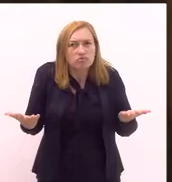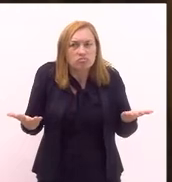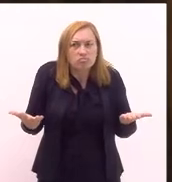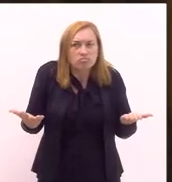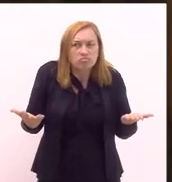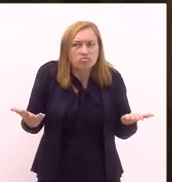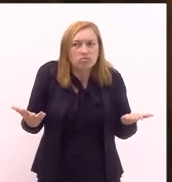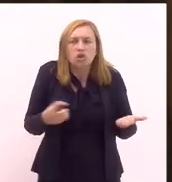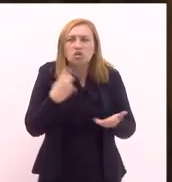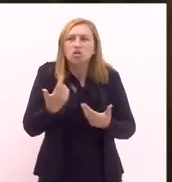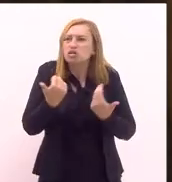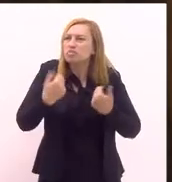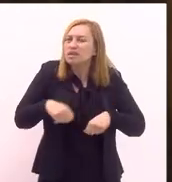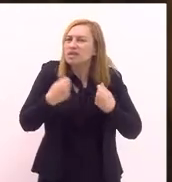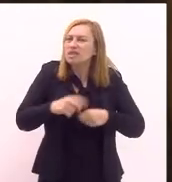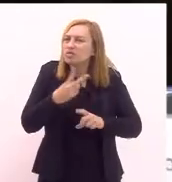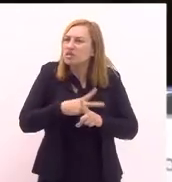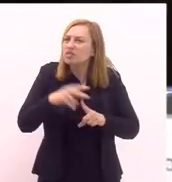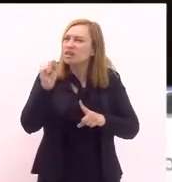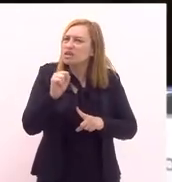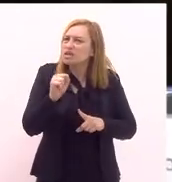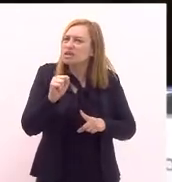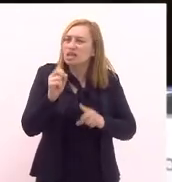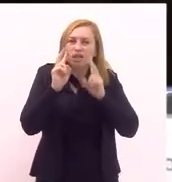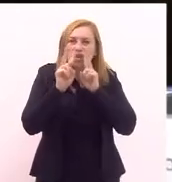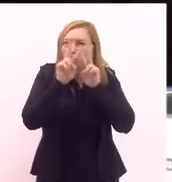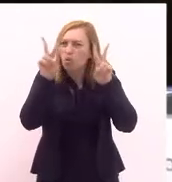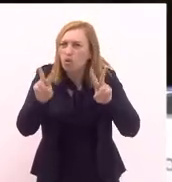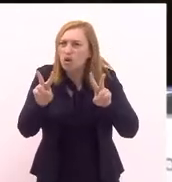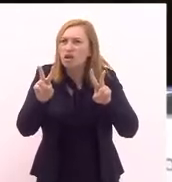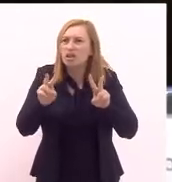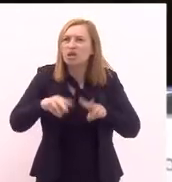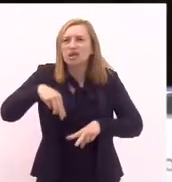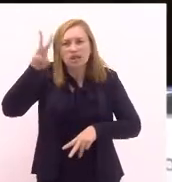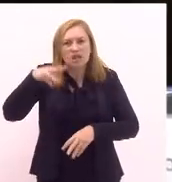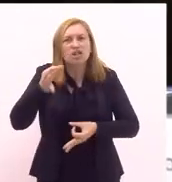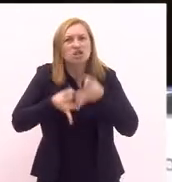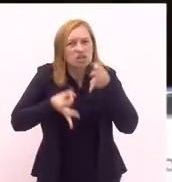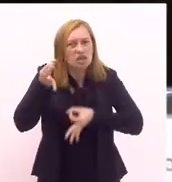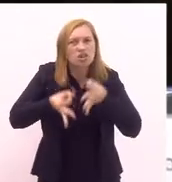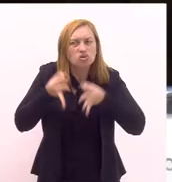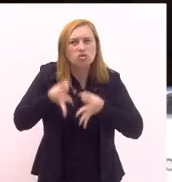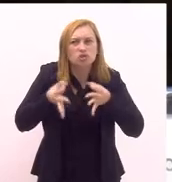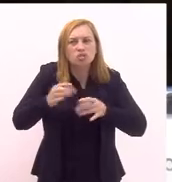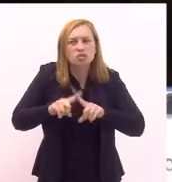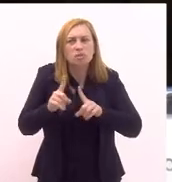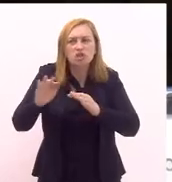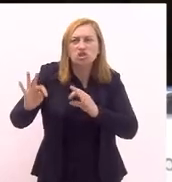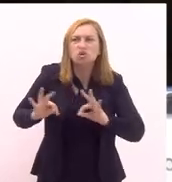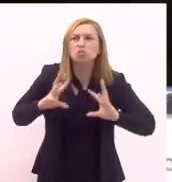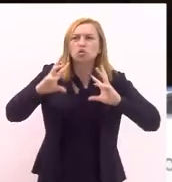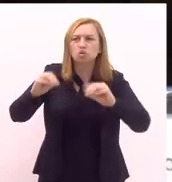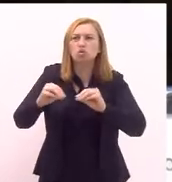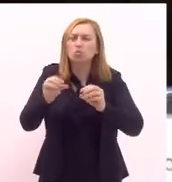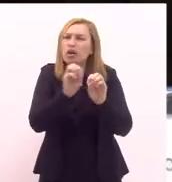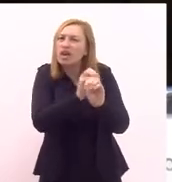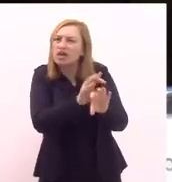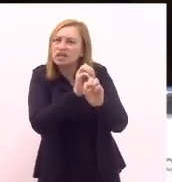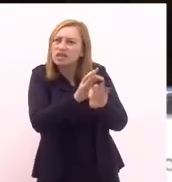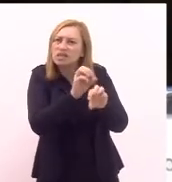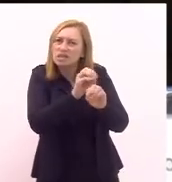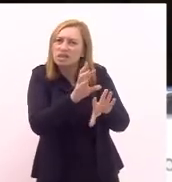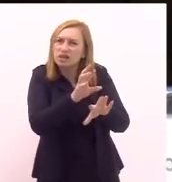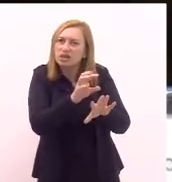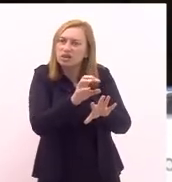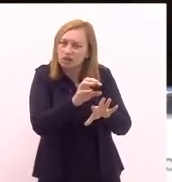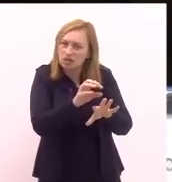seja nós precisamos vencer isso tendo um olhar que queira Justiça mas que acima de tudo ensine uma